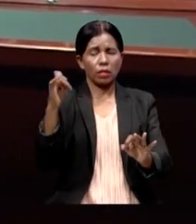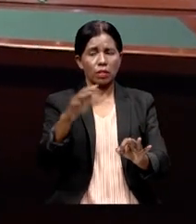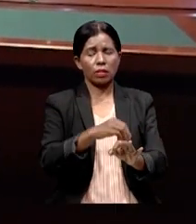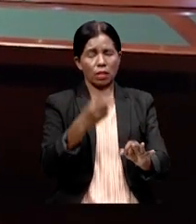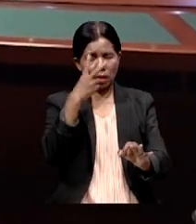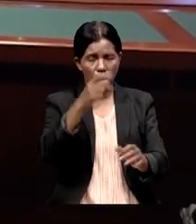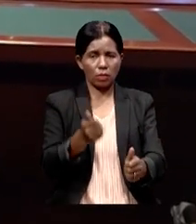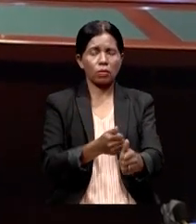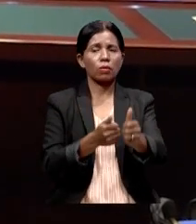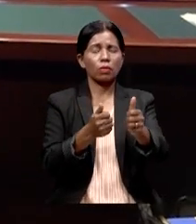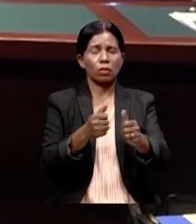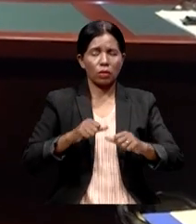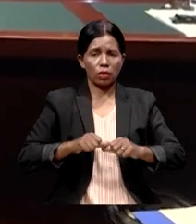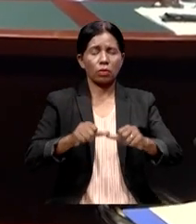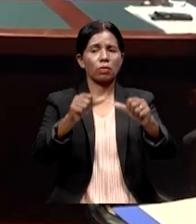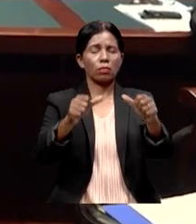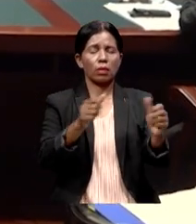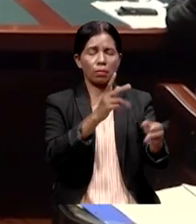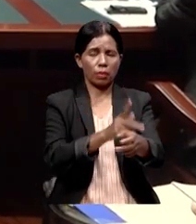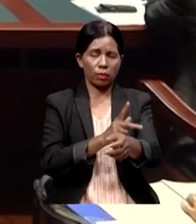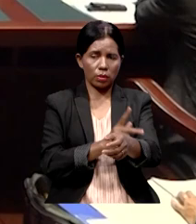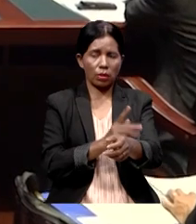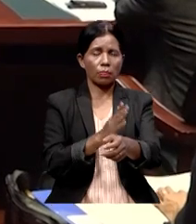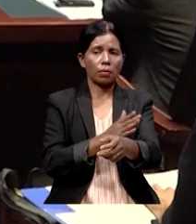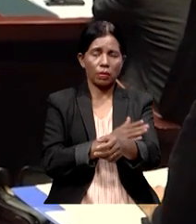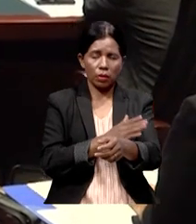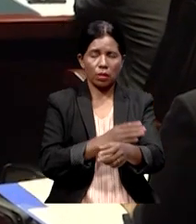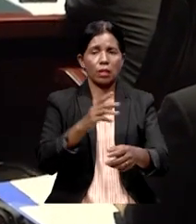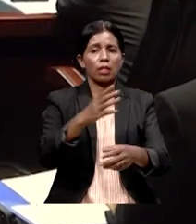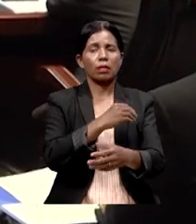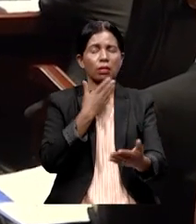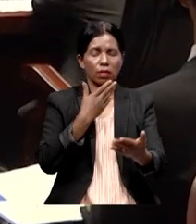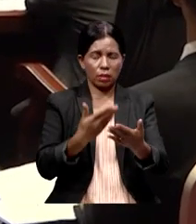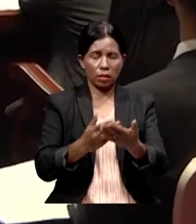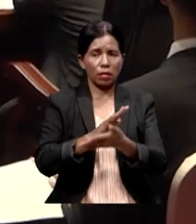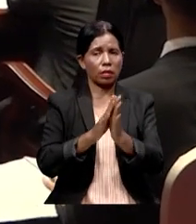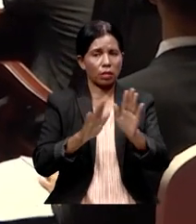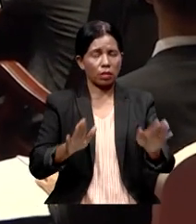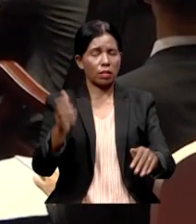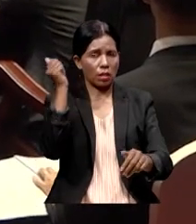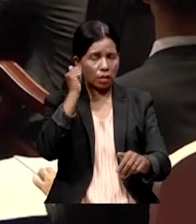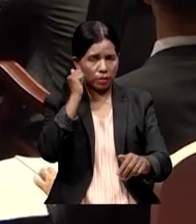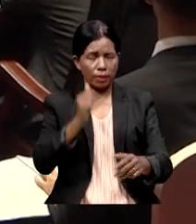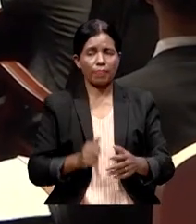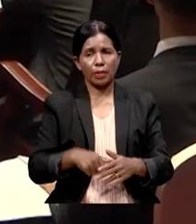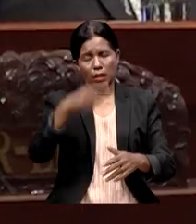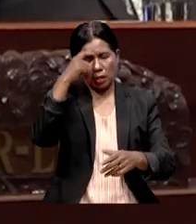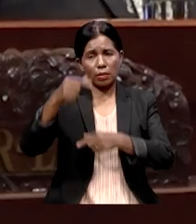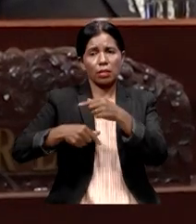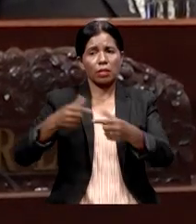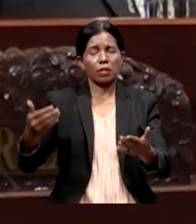no continua a empanha e a promoção do progresso, criatividade, na estabilidade e a Ásia Pacífica. Tamba geração